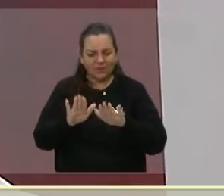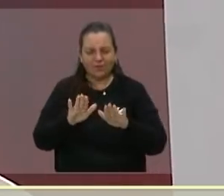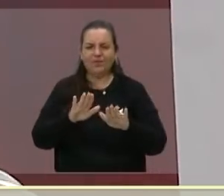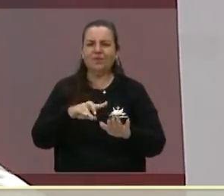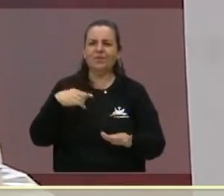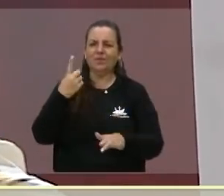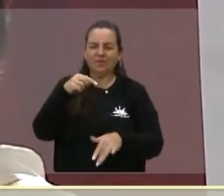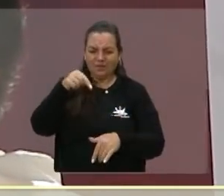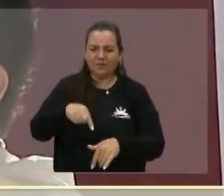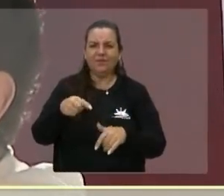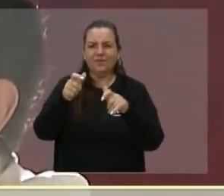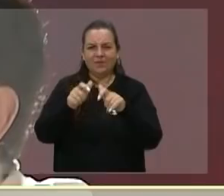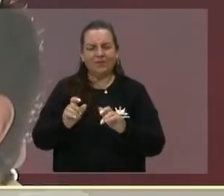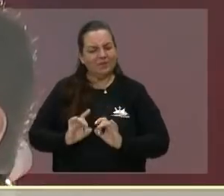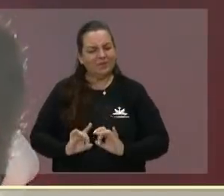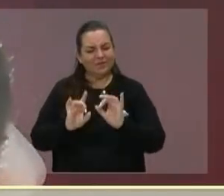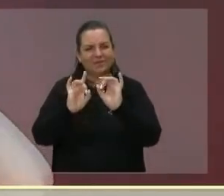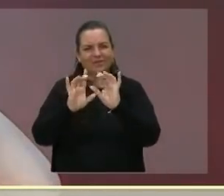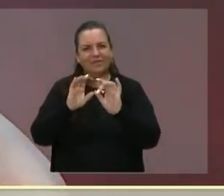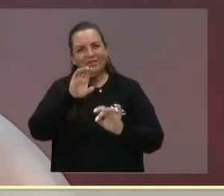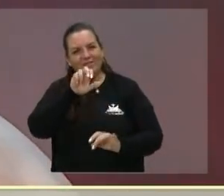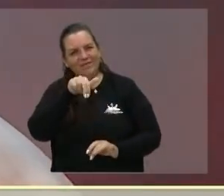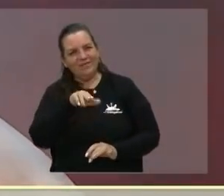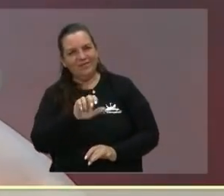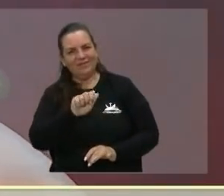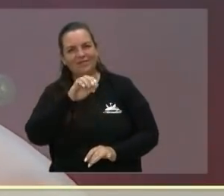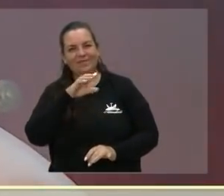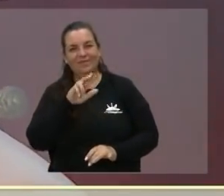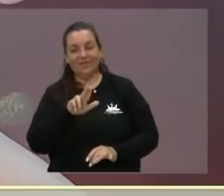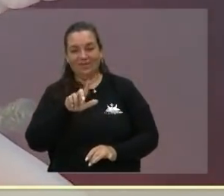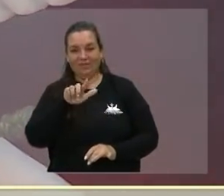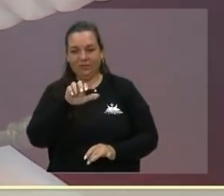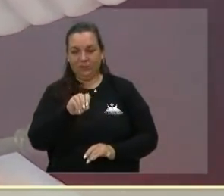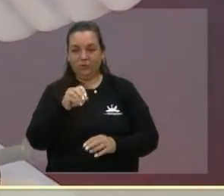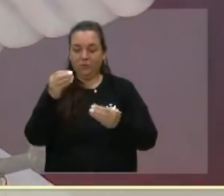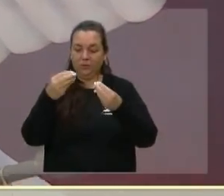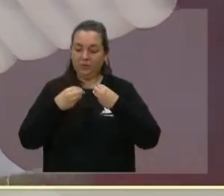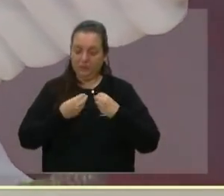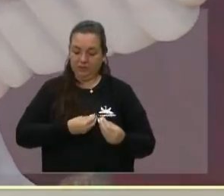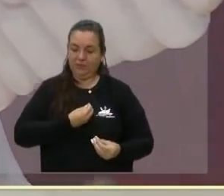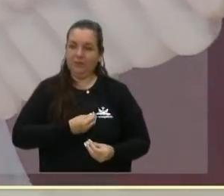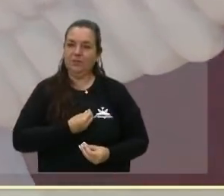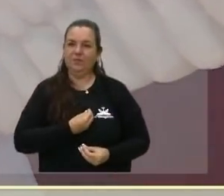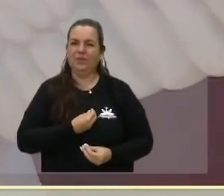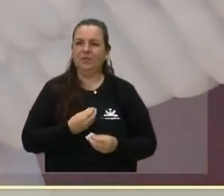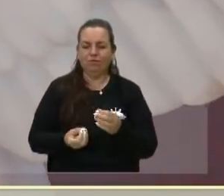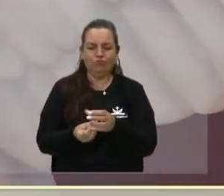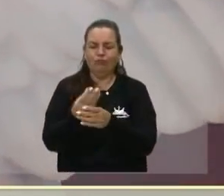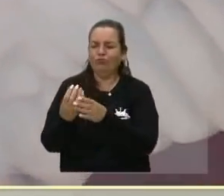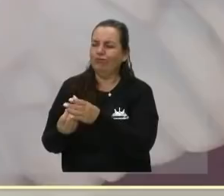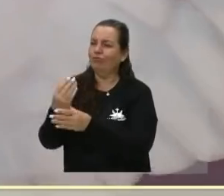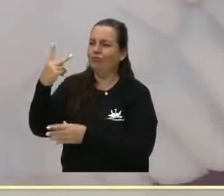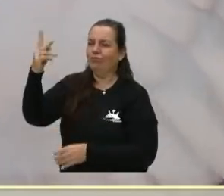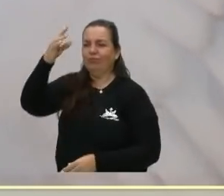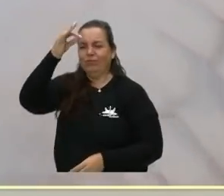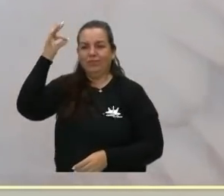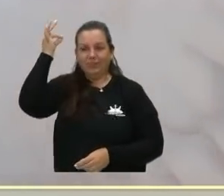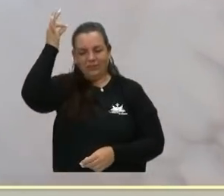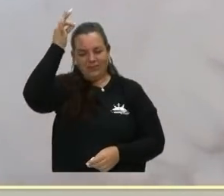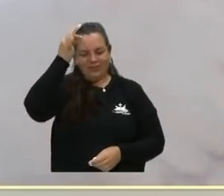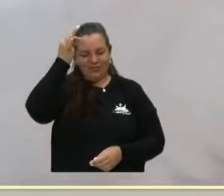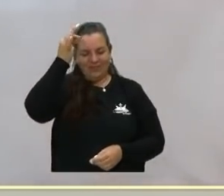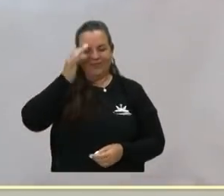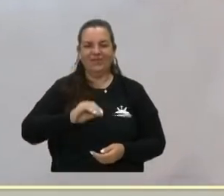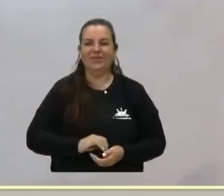do cenáculo mim que eu tô no início 30 mais frutos do teu espírito santo